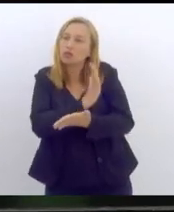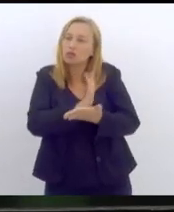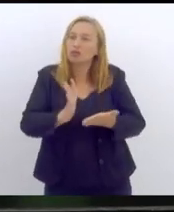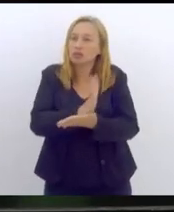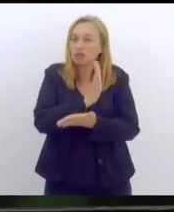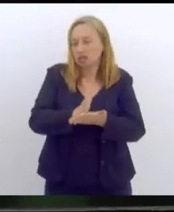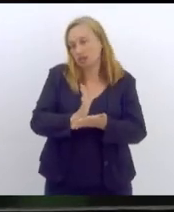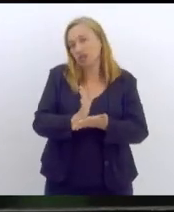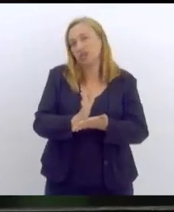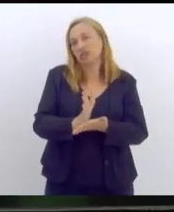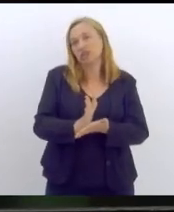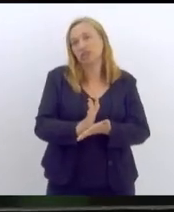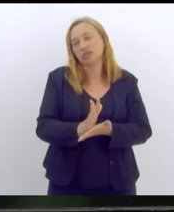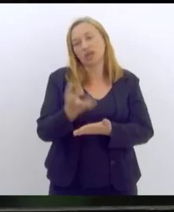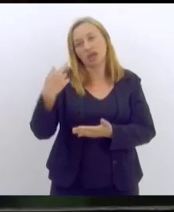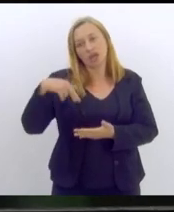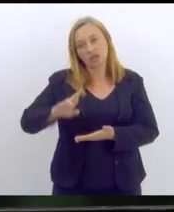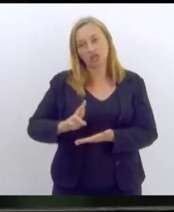religiões.